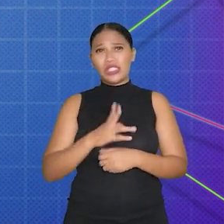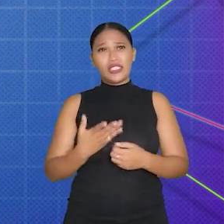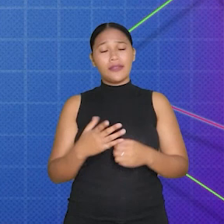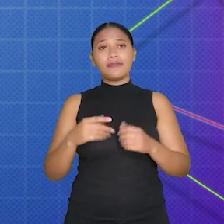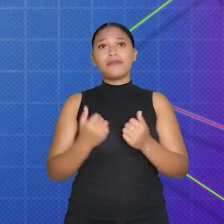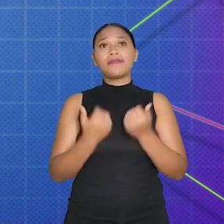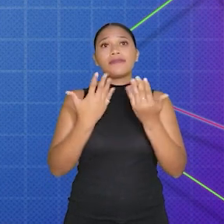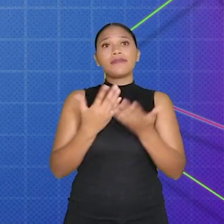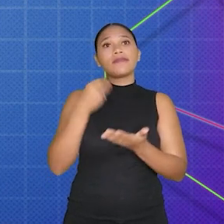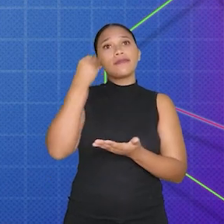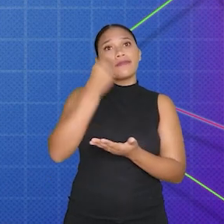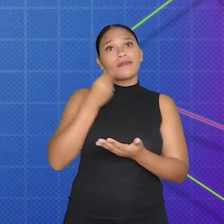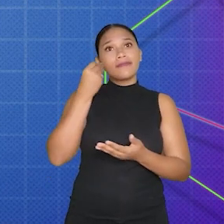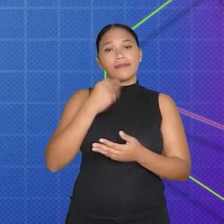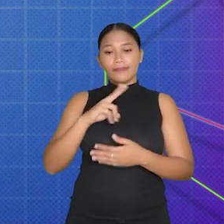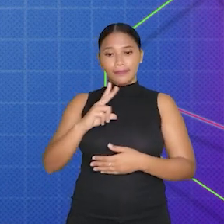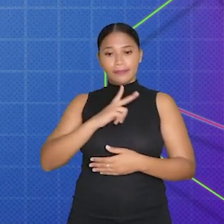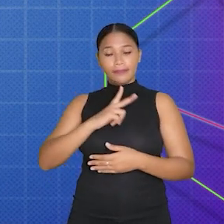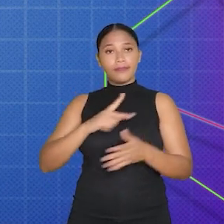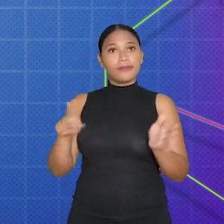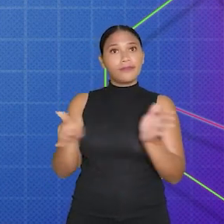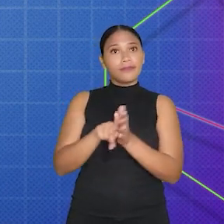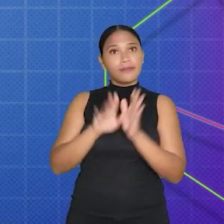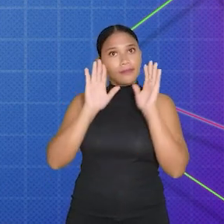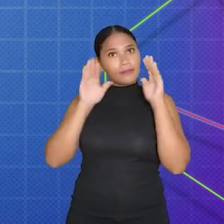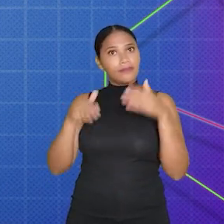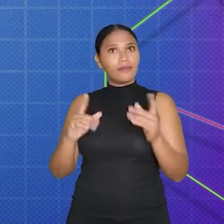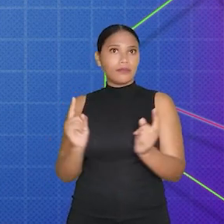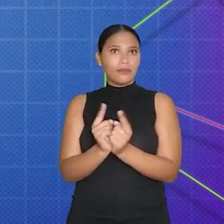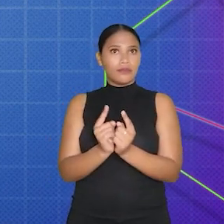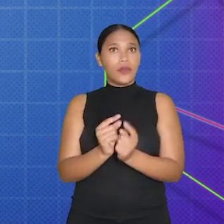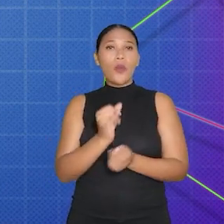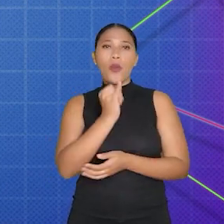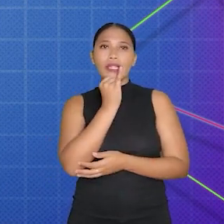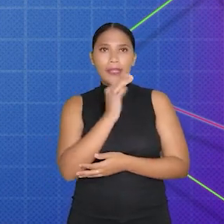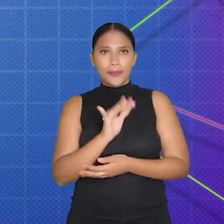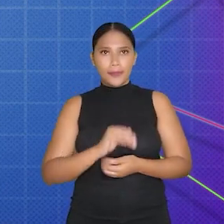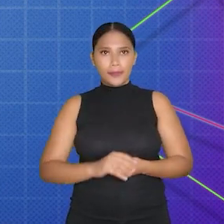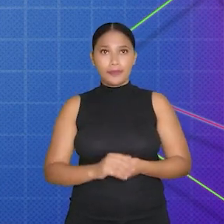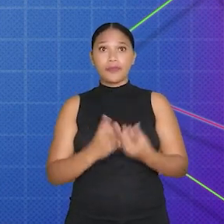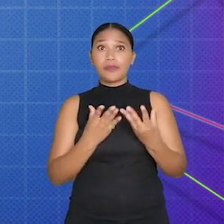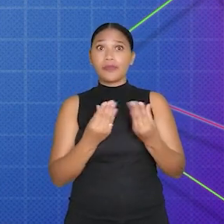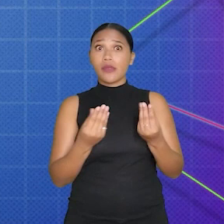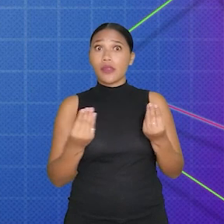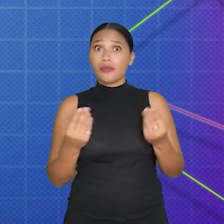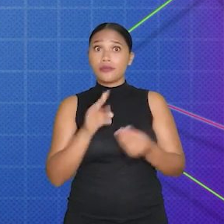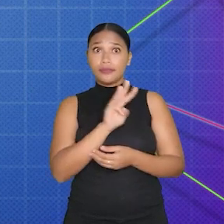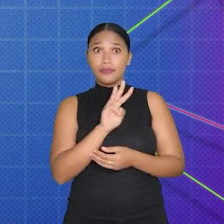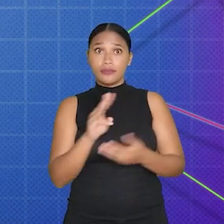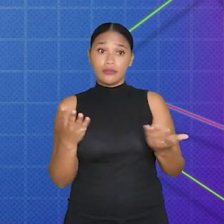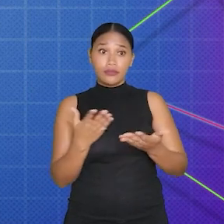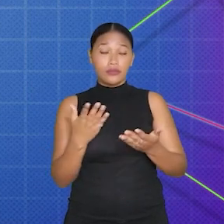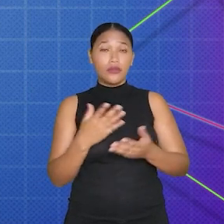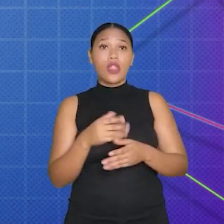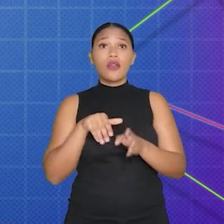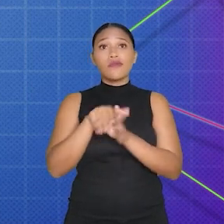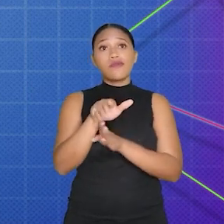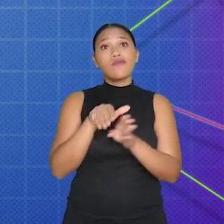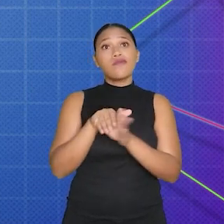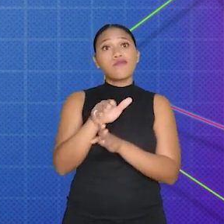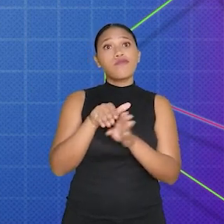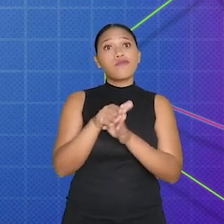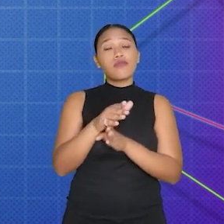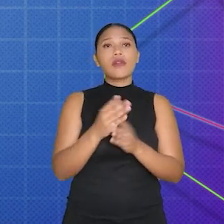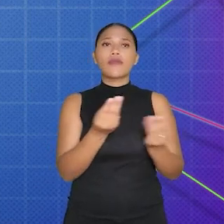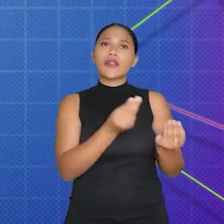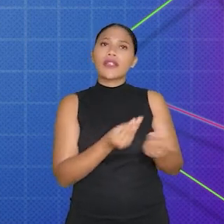mais utilizados na web para oferecer experiências personalizadas e otimizadas. Por exemplo, muitos sites agora usam